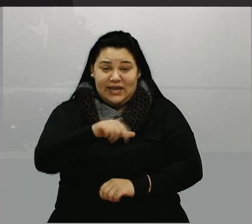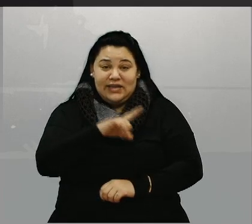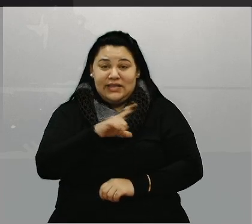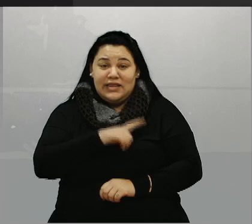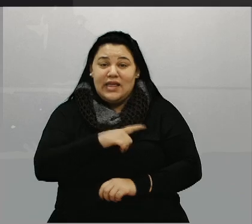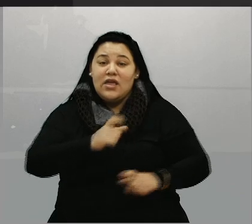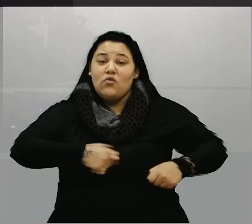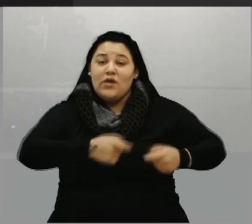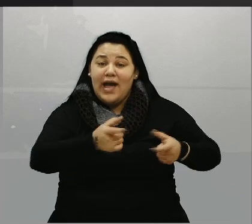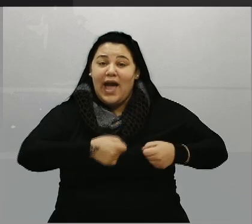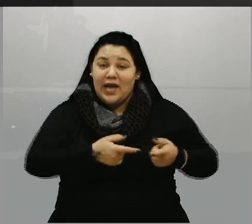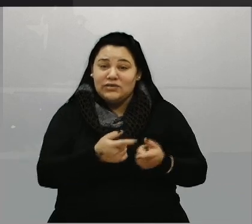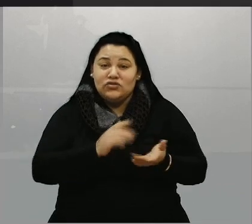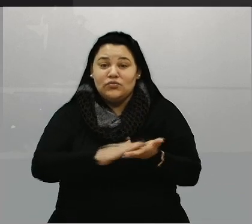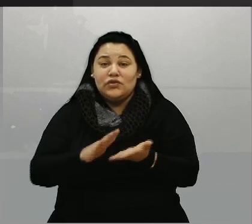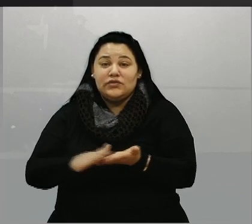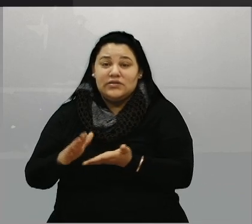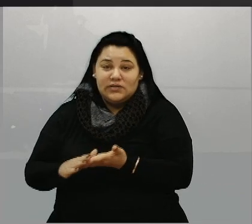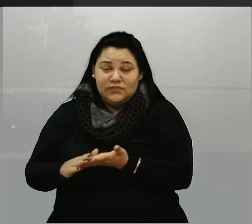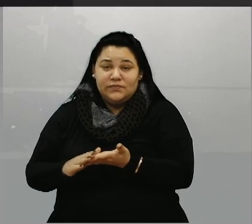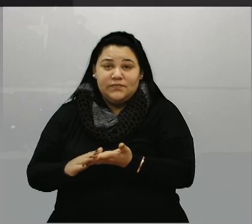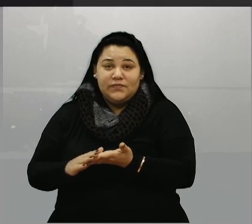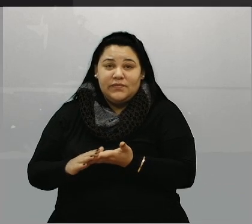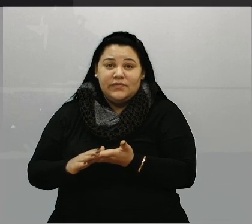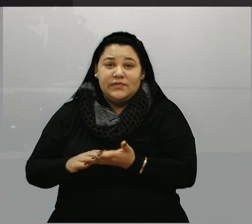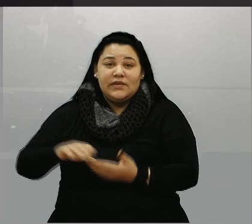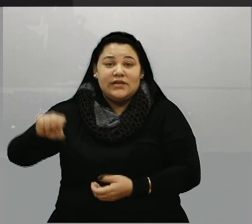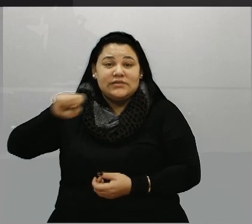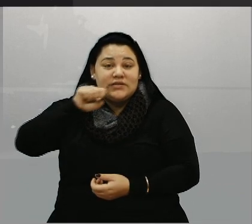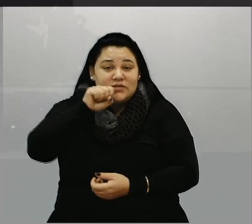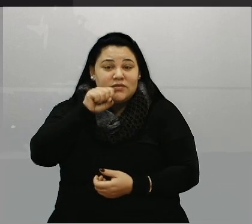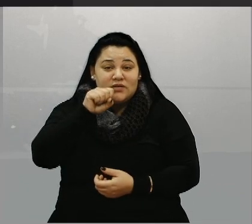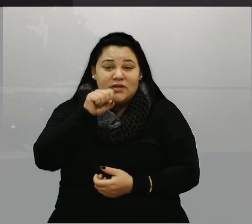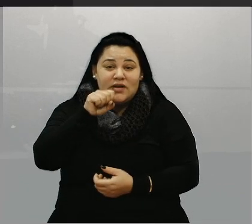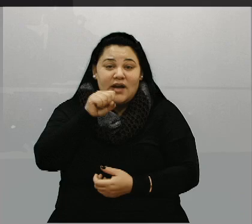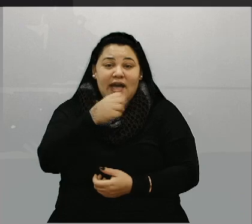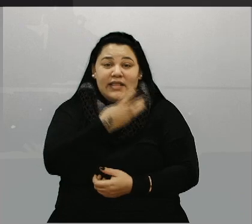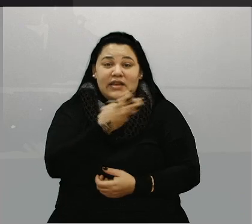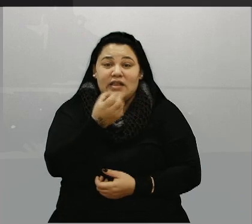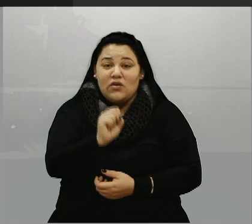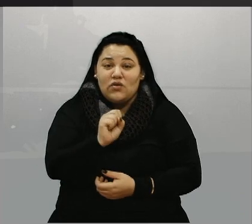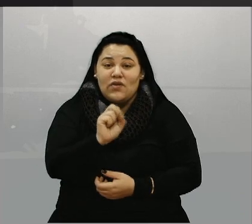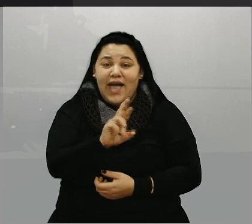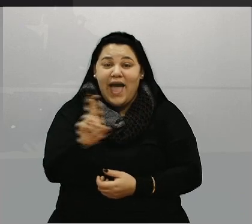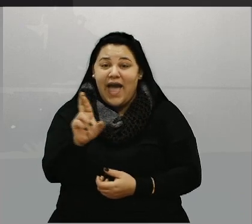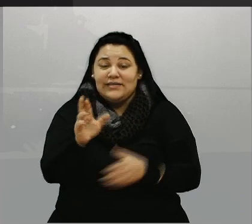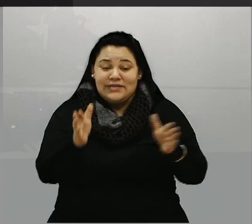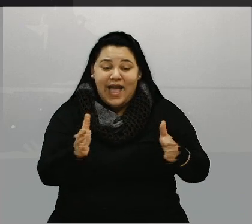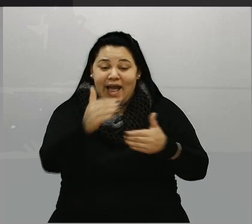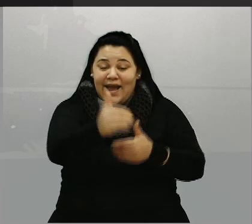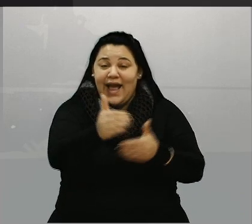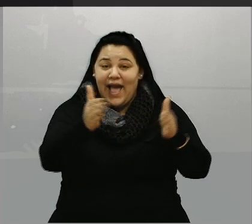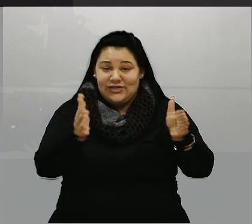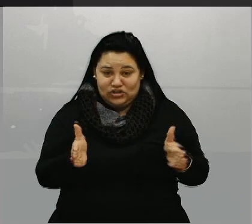aqui outra vez, a cenoura, o custo de produção é R$ 38,00 a caixa. É o custo de